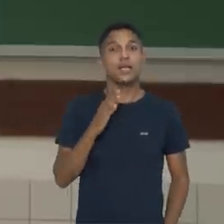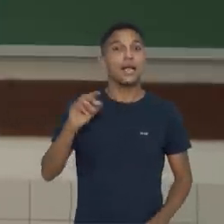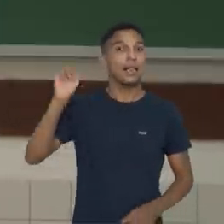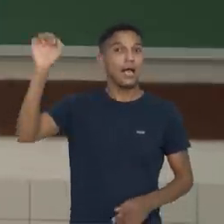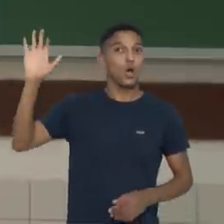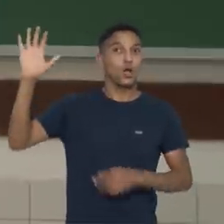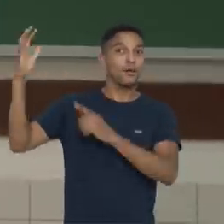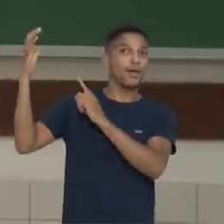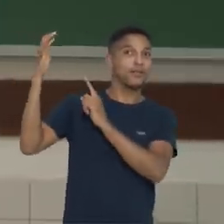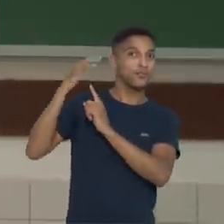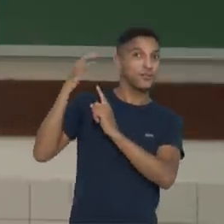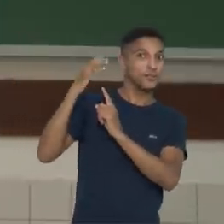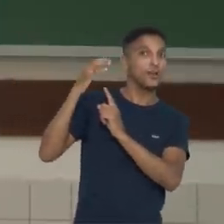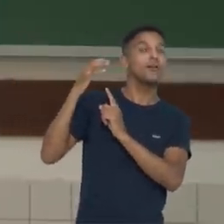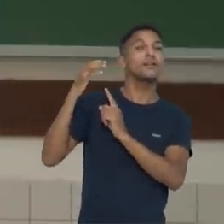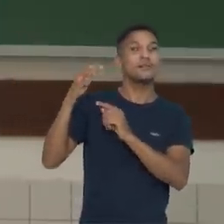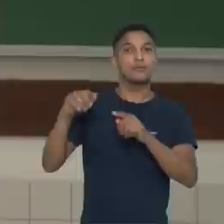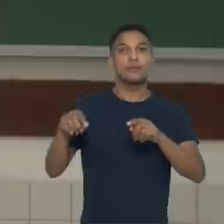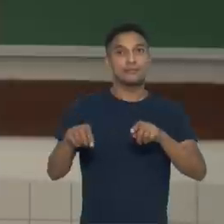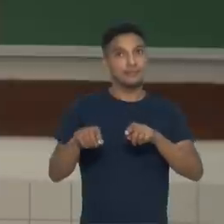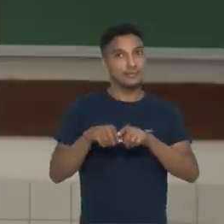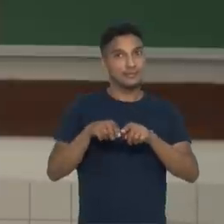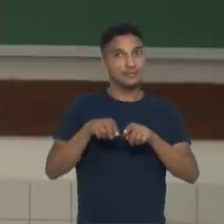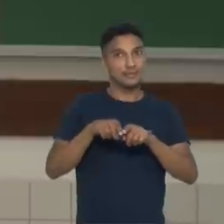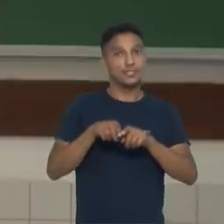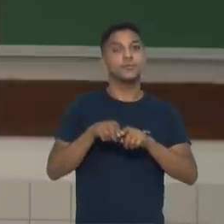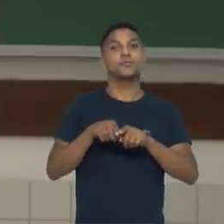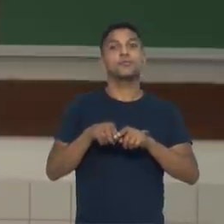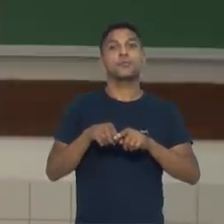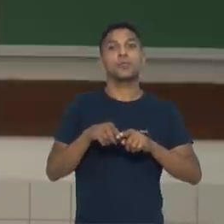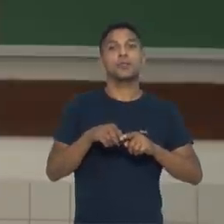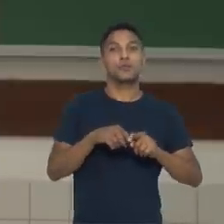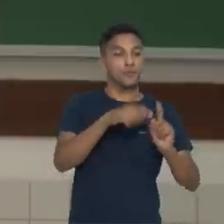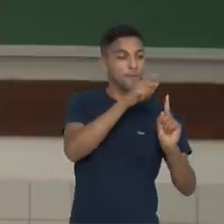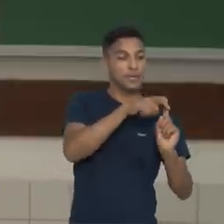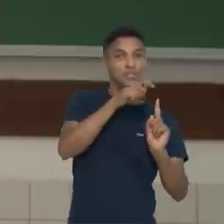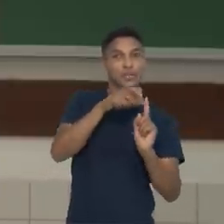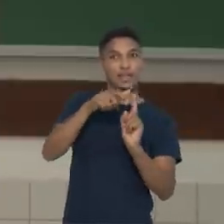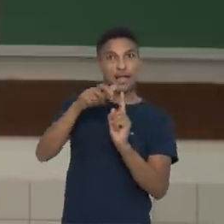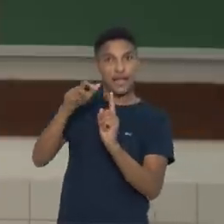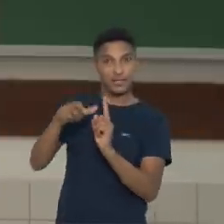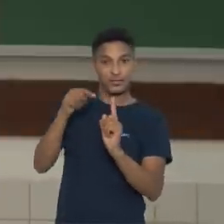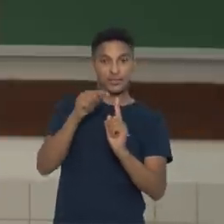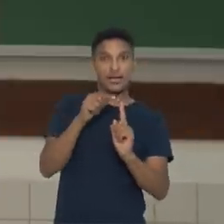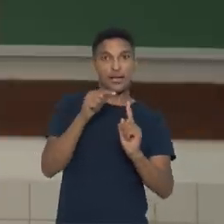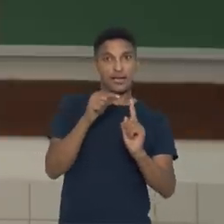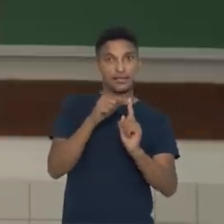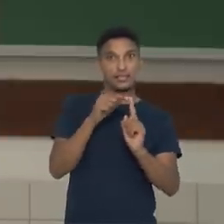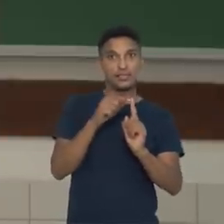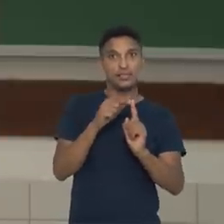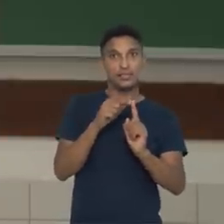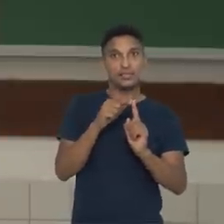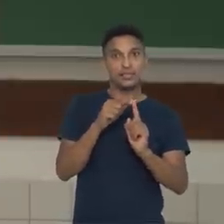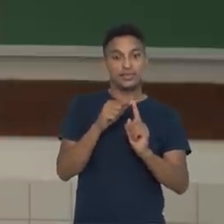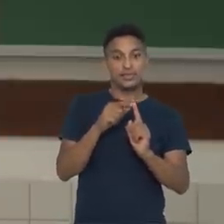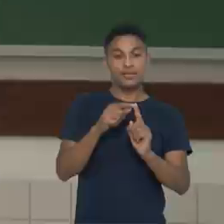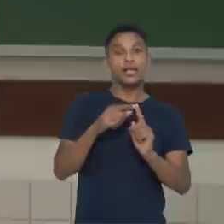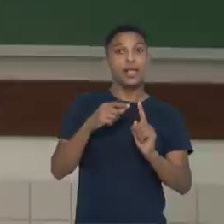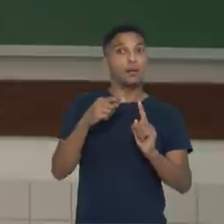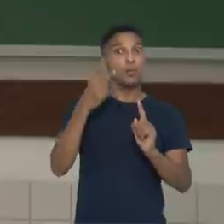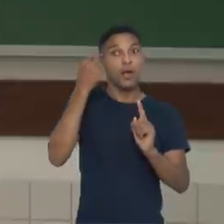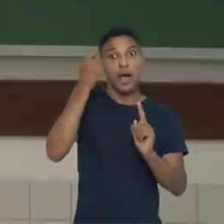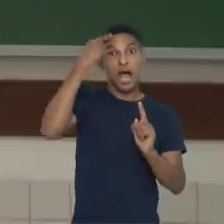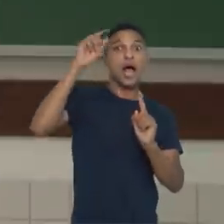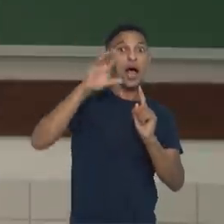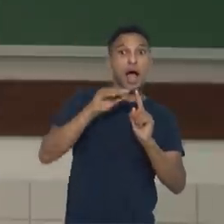seus personagens fixos, né, improvisados, né, que não tinham falas, que as falas eram feitas na hora, tinha apenas